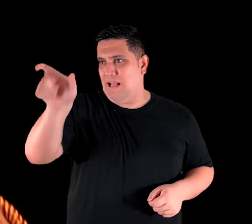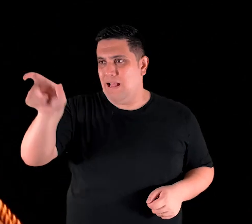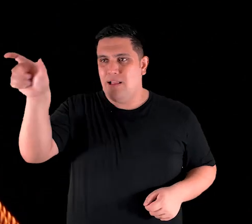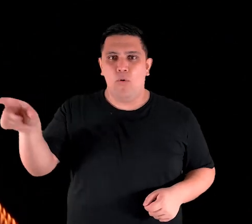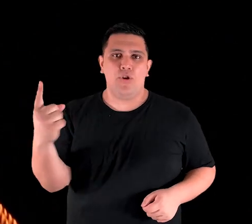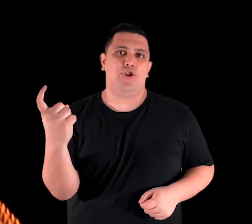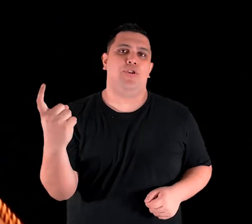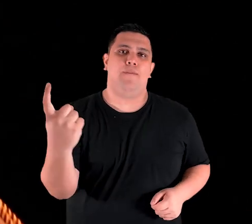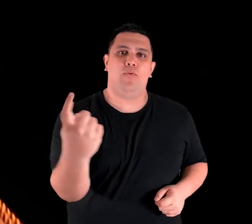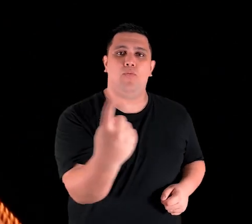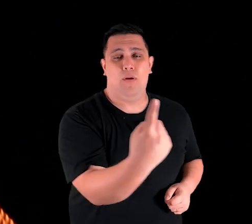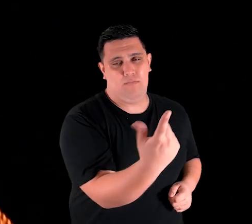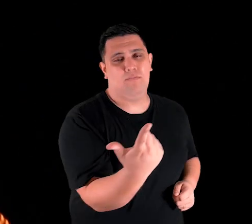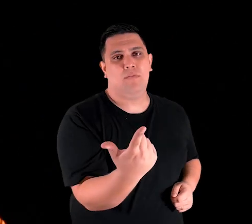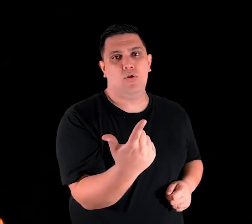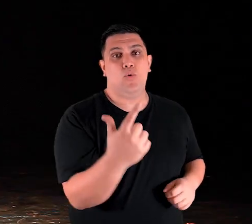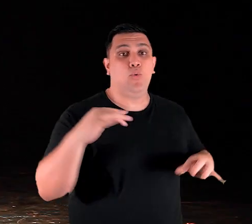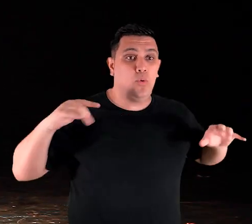todo.